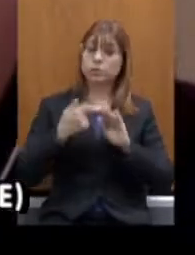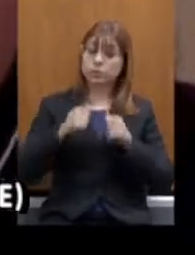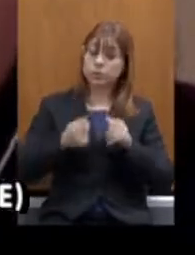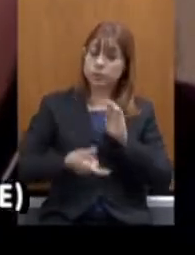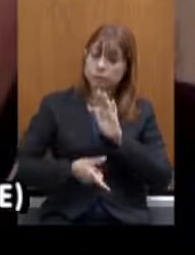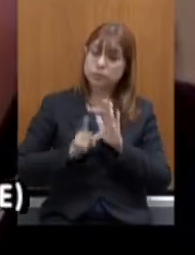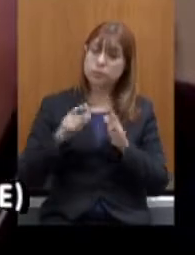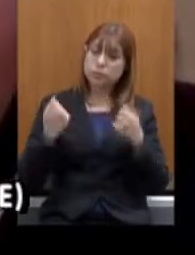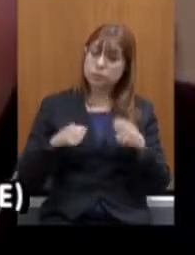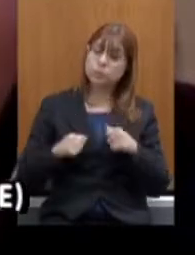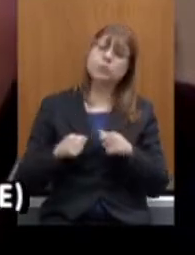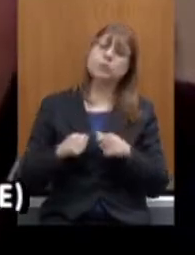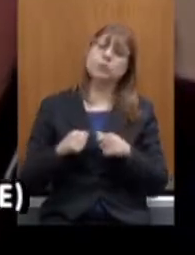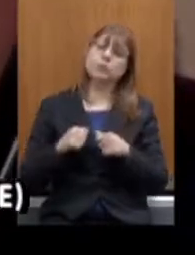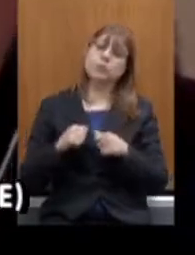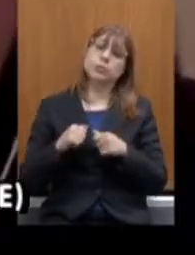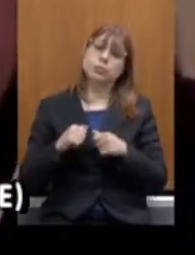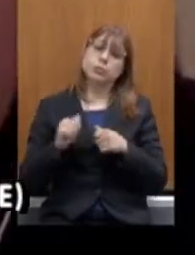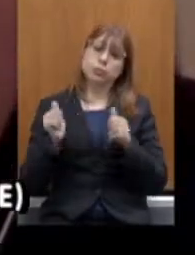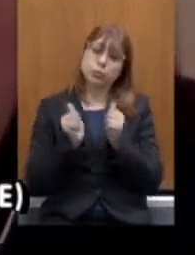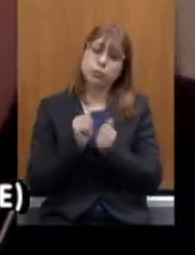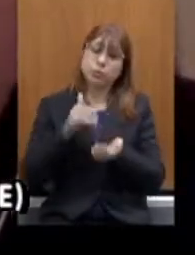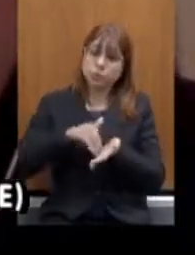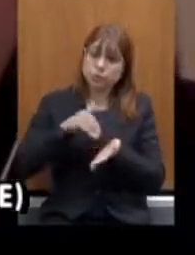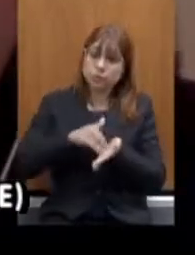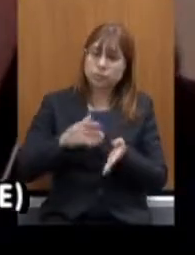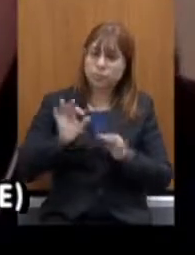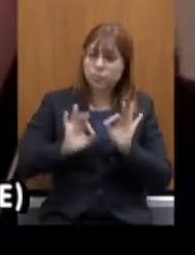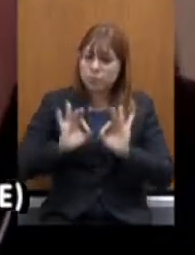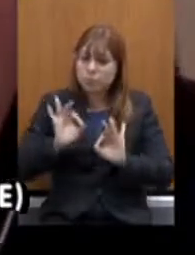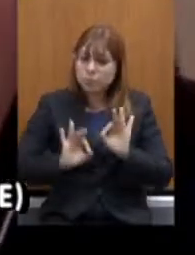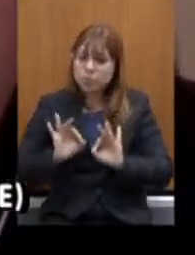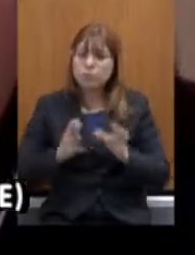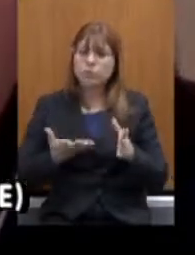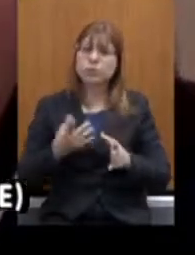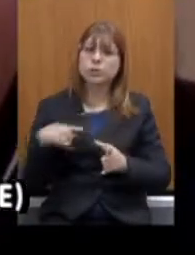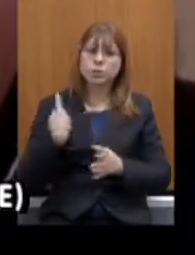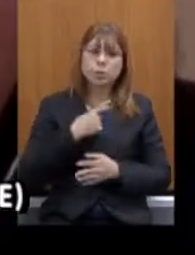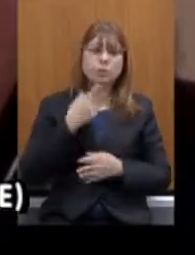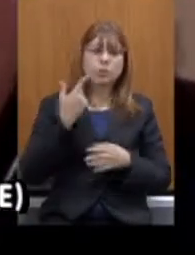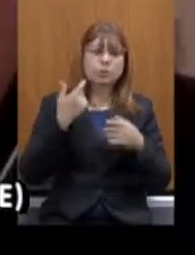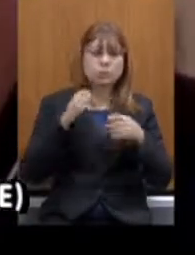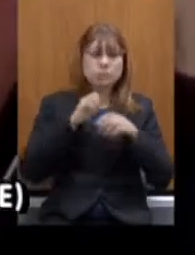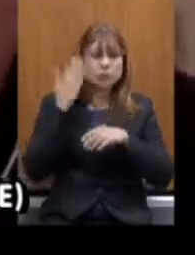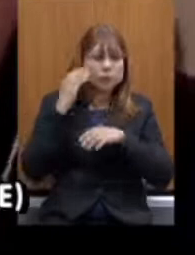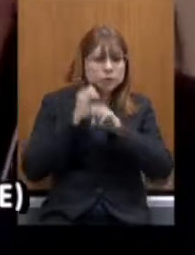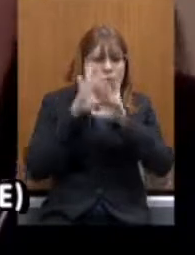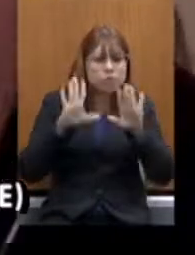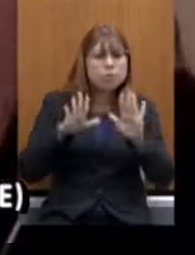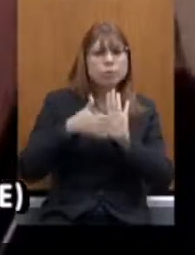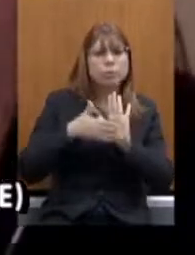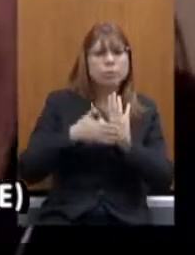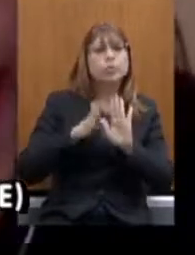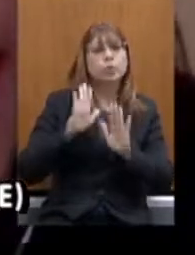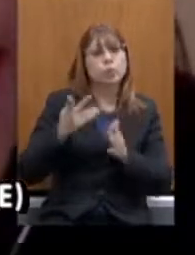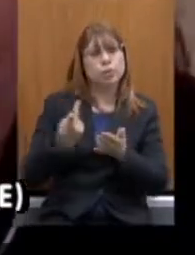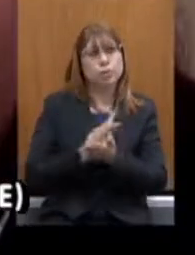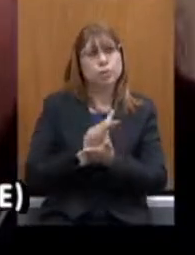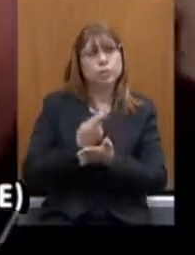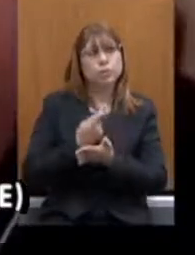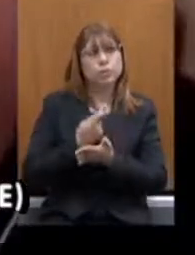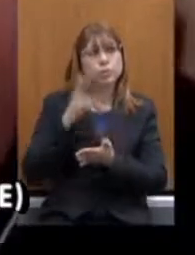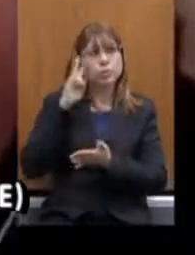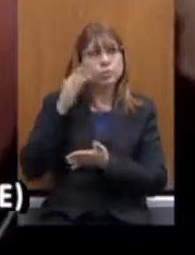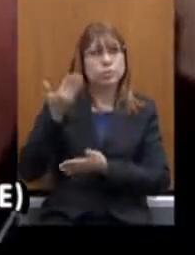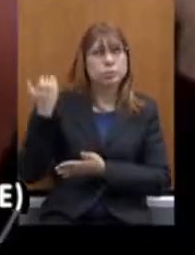audiência pública secretaria de planejamento tá conversarmos para entendermos mais sobre as propostas essa reunião aconteceu nesta